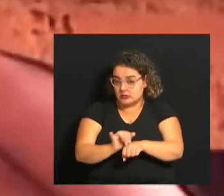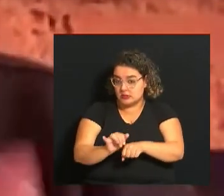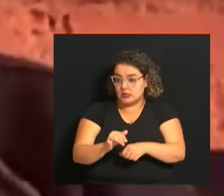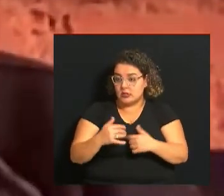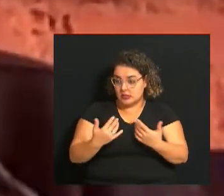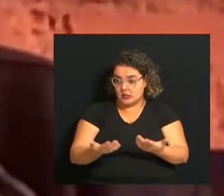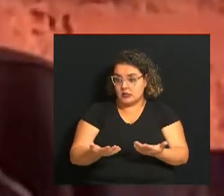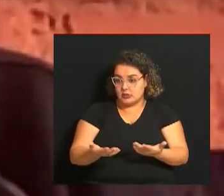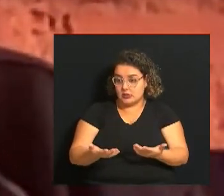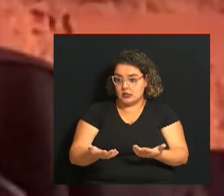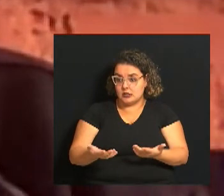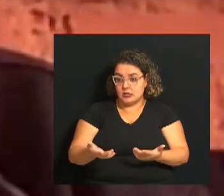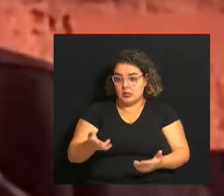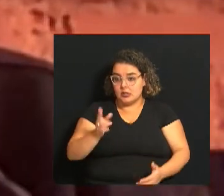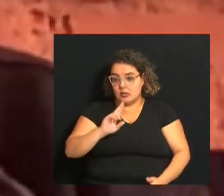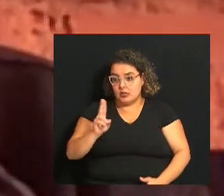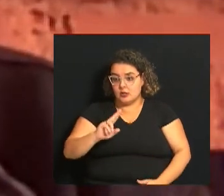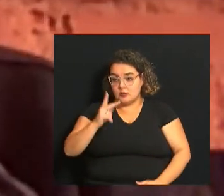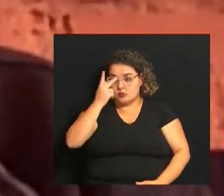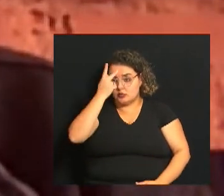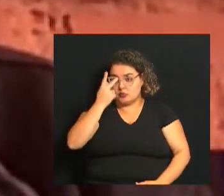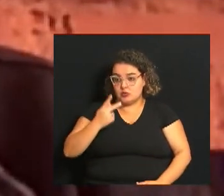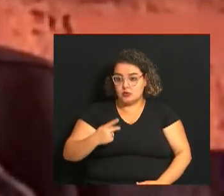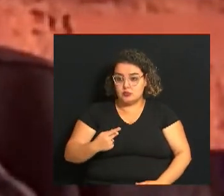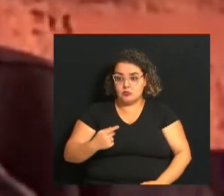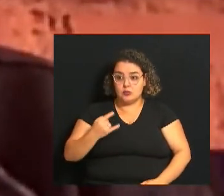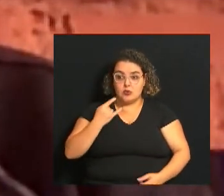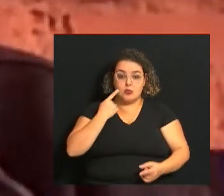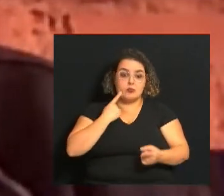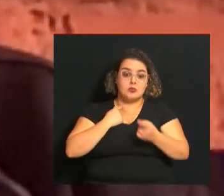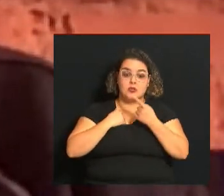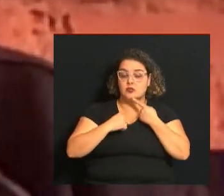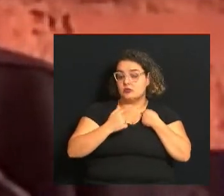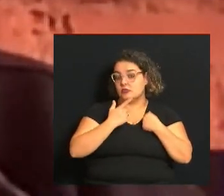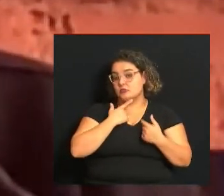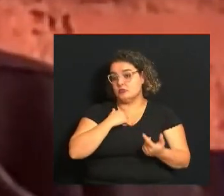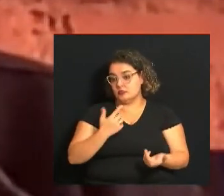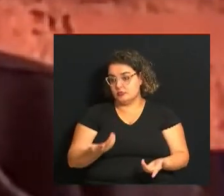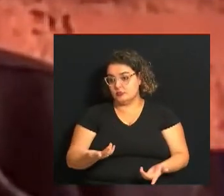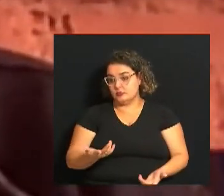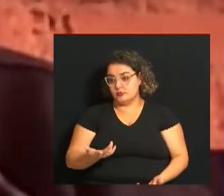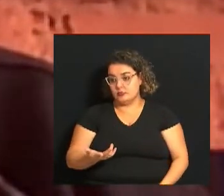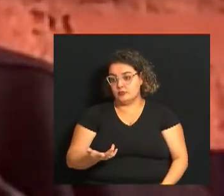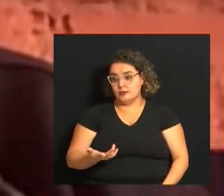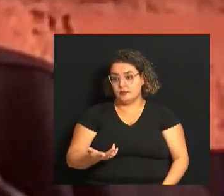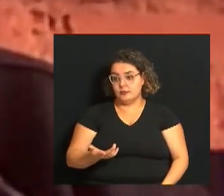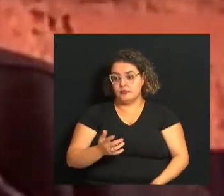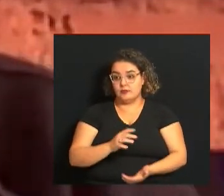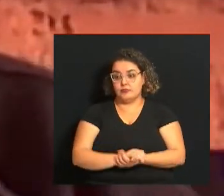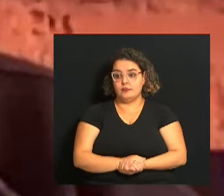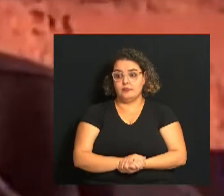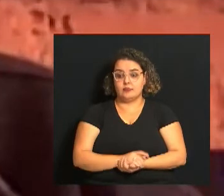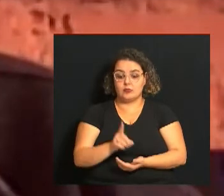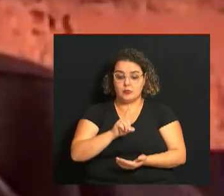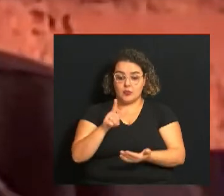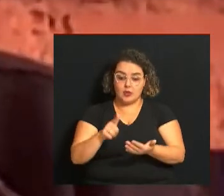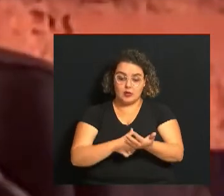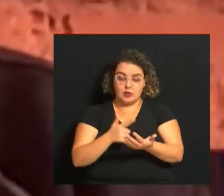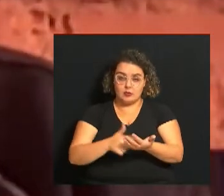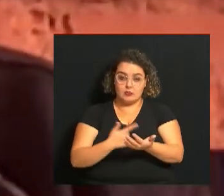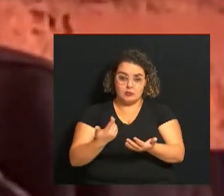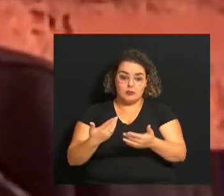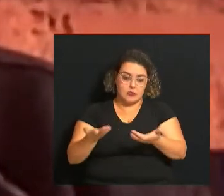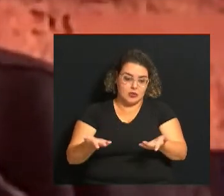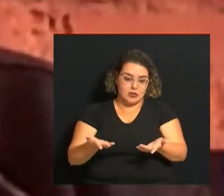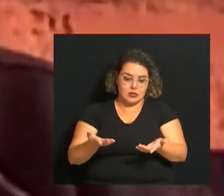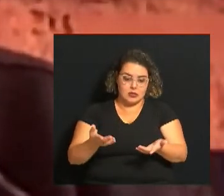em nome dos seus próprios interesses. E eu vejo aí, isso não está exatamente no livro, mas é uma reflexão que eu coloco para vocês,